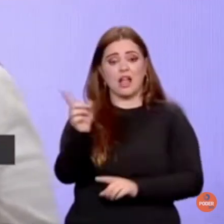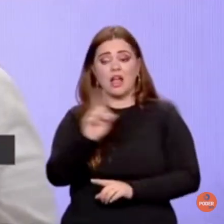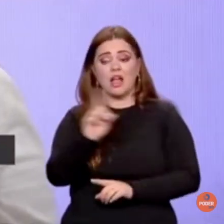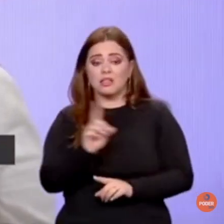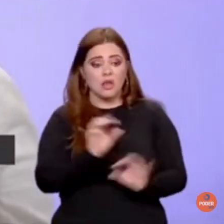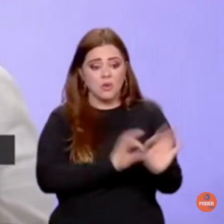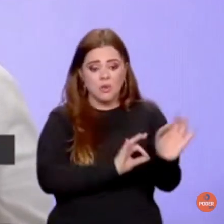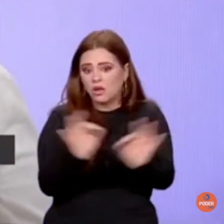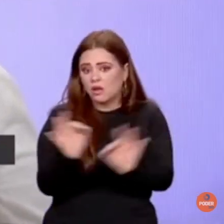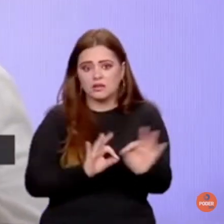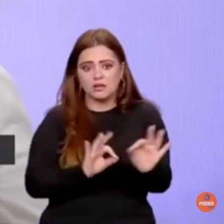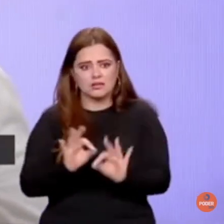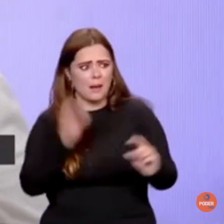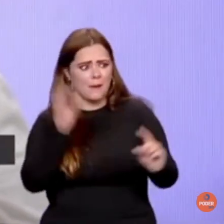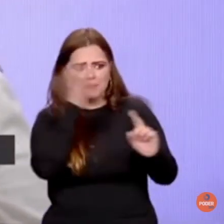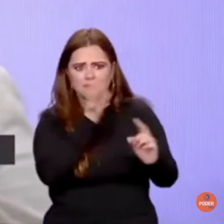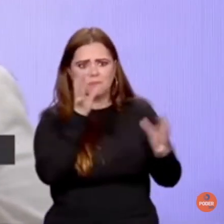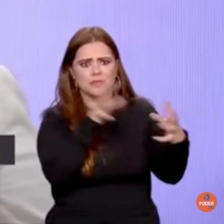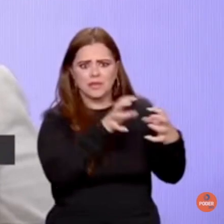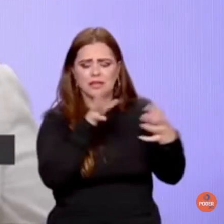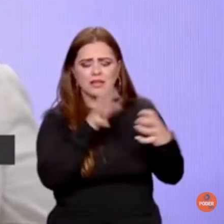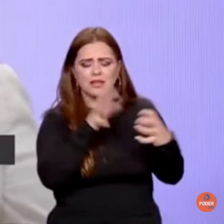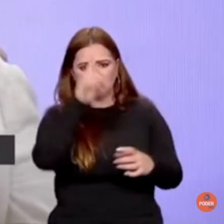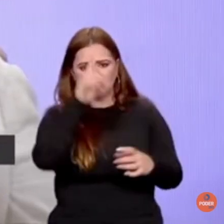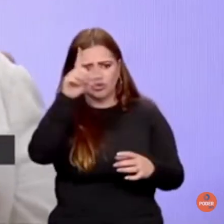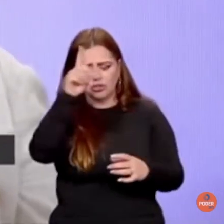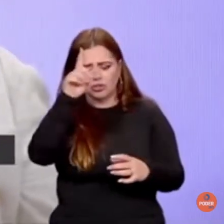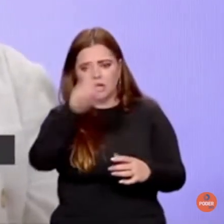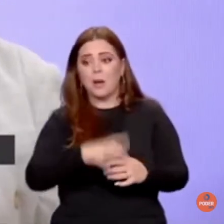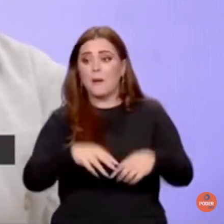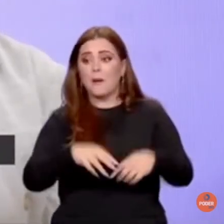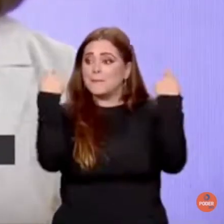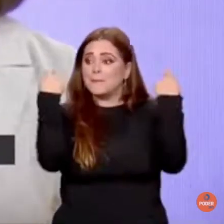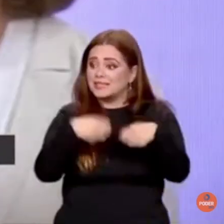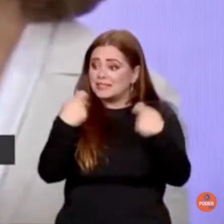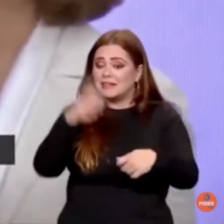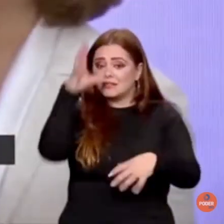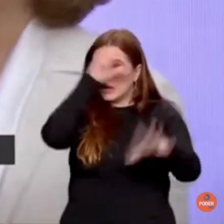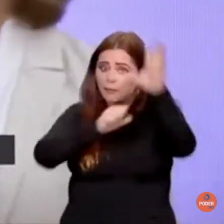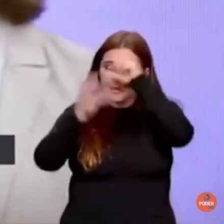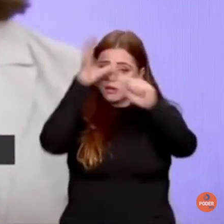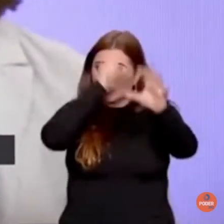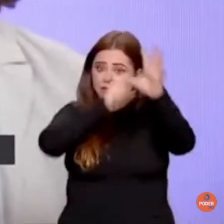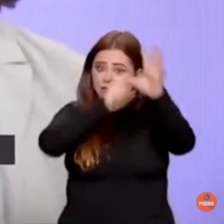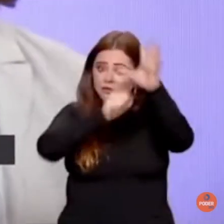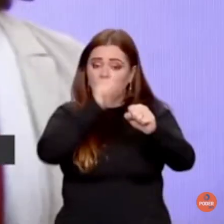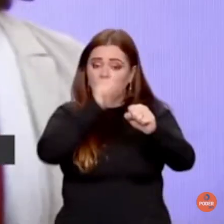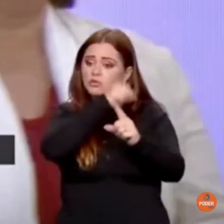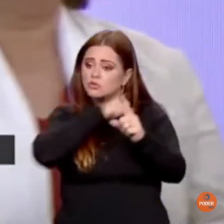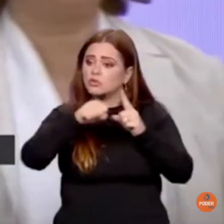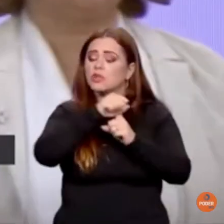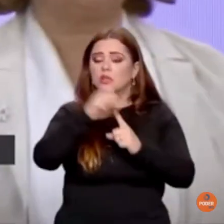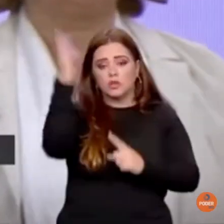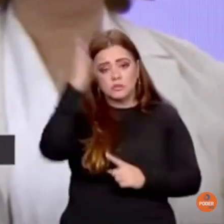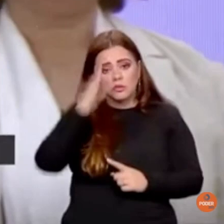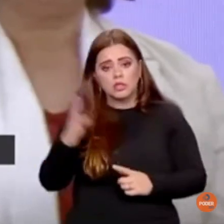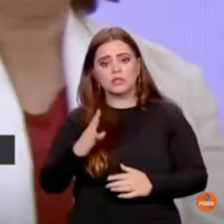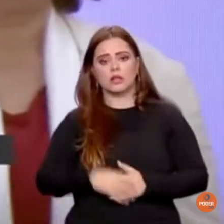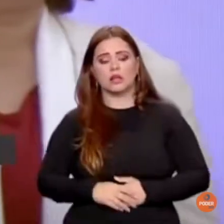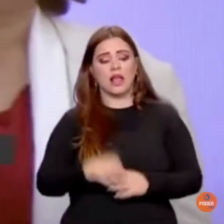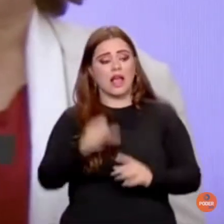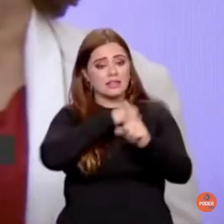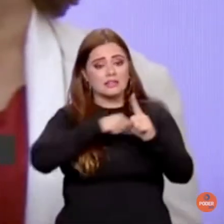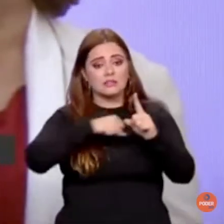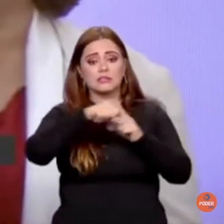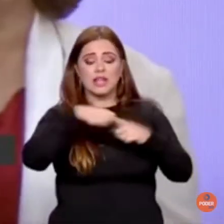santo dia, a gente vai ter que aprender a fazer as coisas atendendo a sociedade brasileira. A